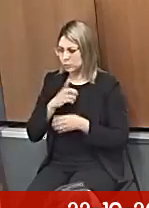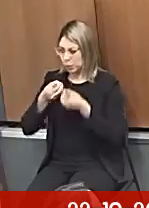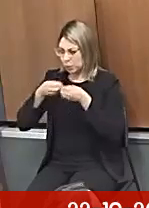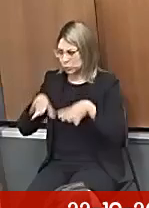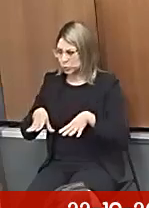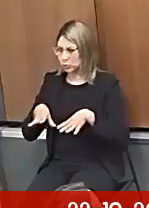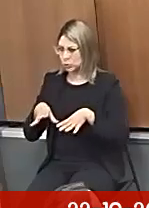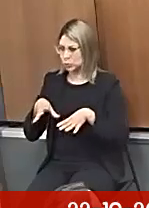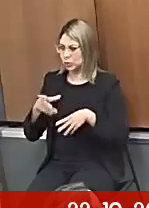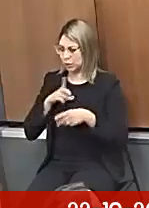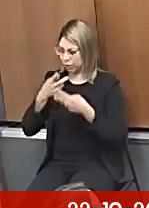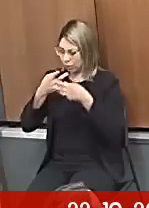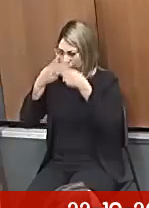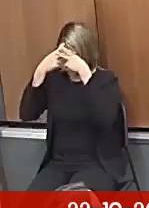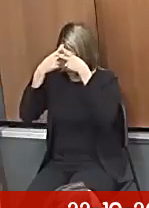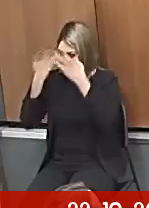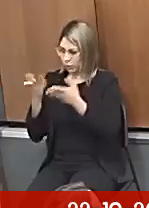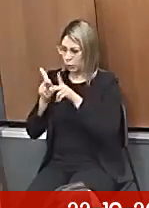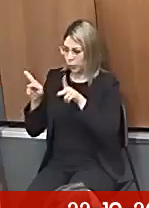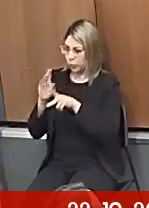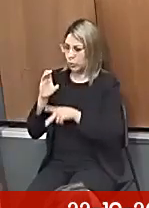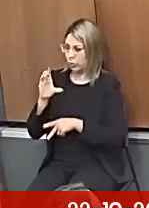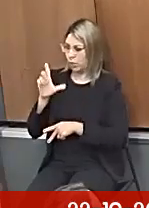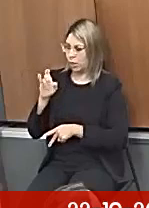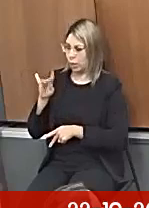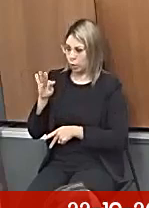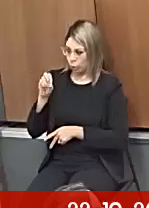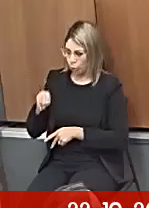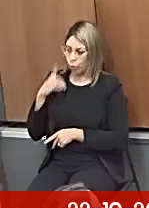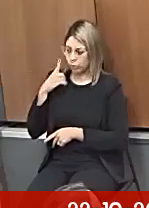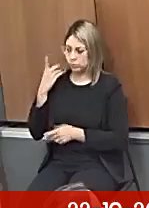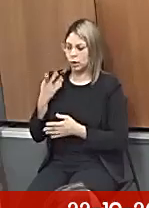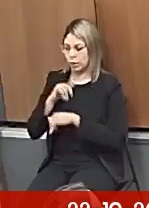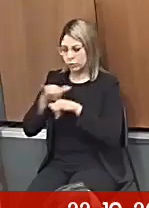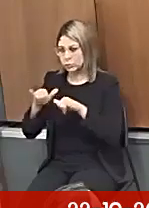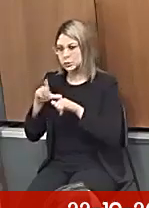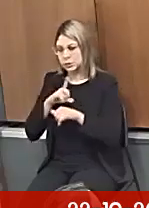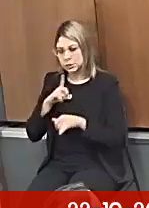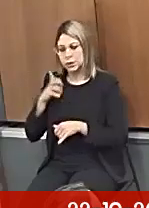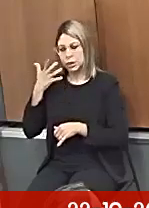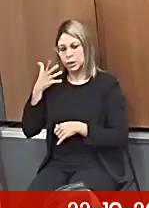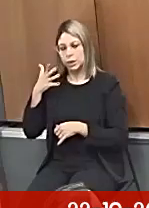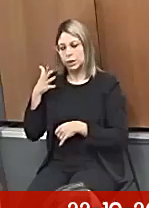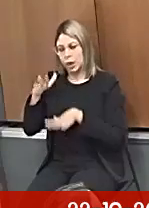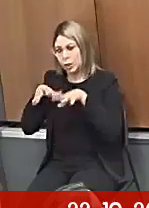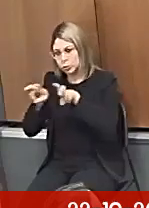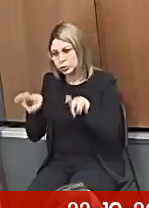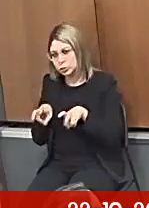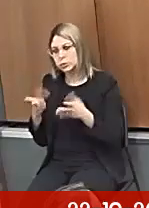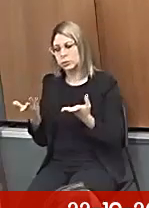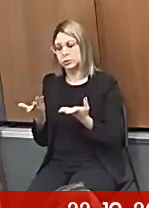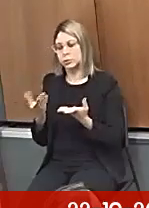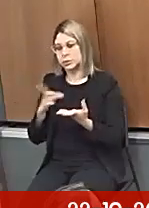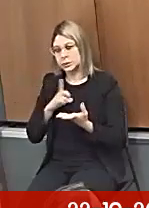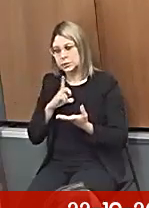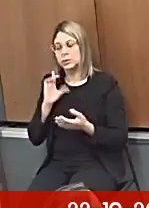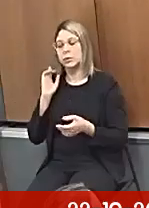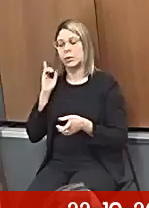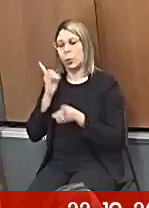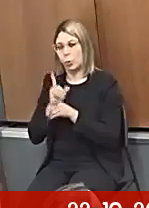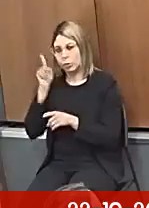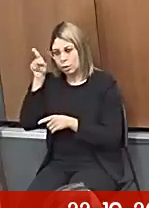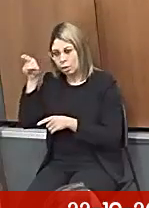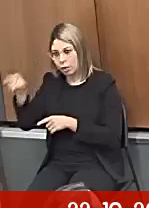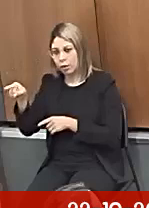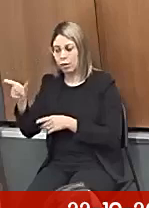imensamente, traumatizou o pai, o professor Cleito trouxe isso para a comissão. Nós fizemos uma audiência aqui que culminou num encontro no Mineirão com o